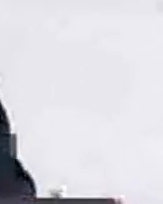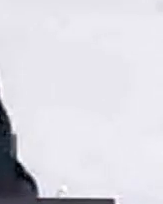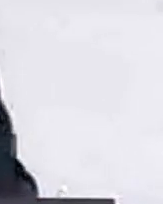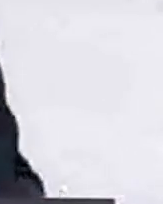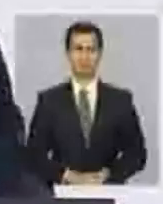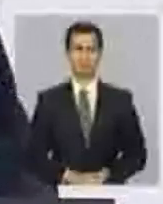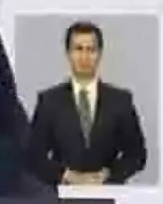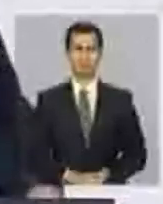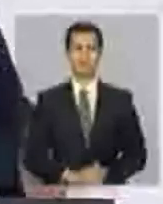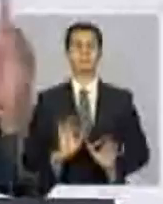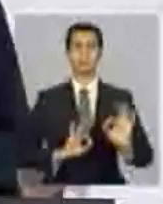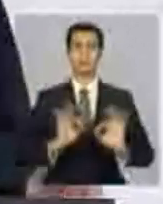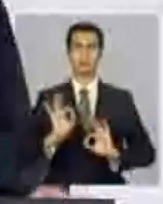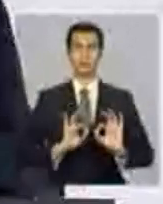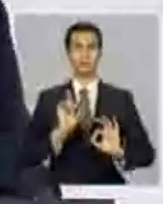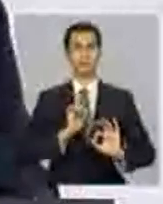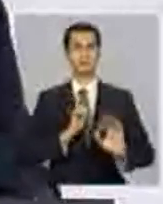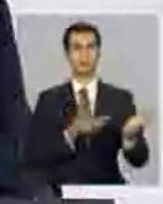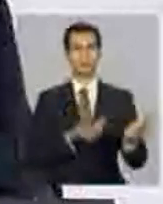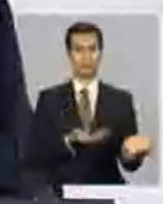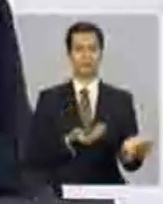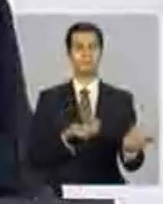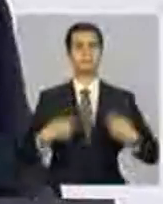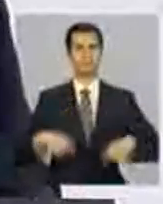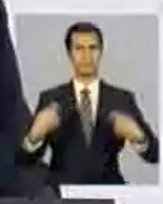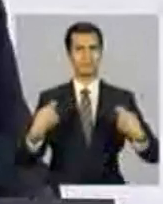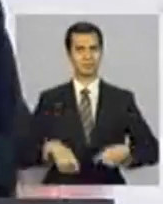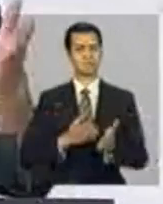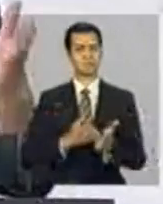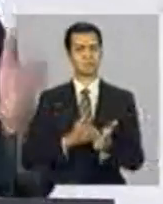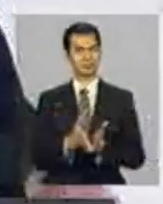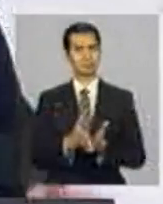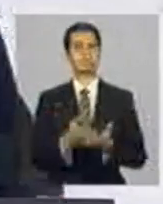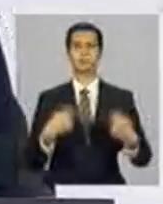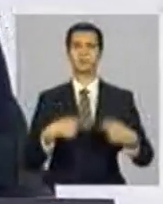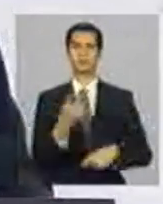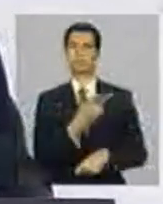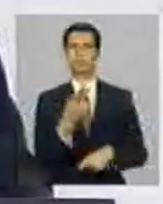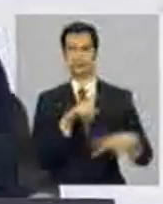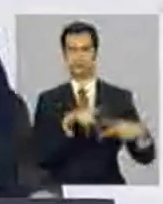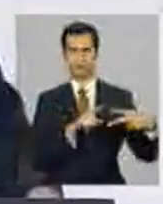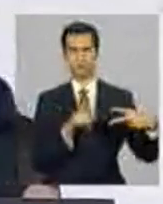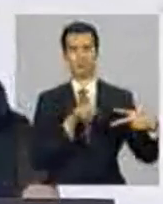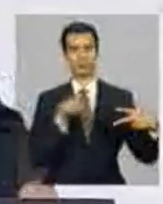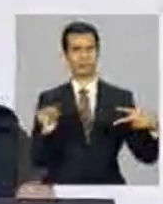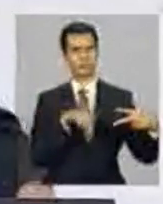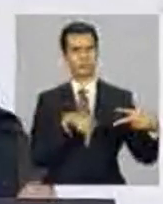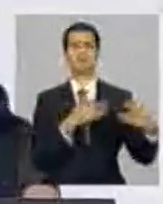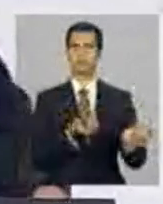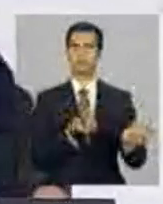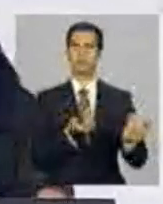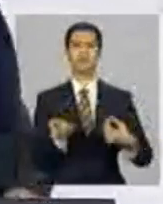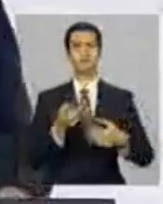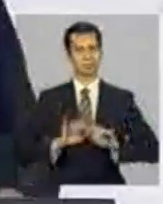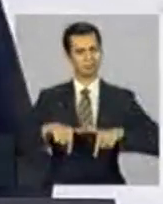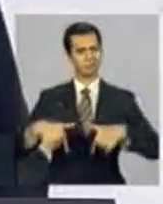Um programa feito para jovens tinha de ter a determinação jovem dos dois professores. Queria